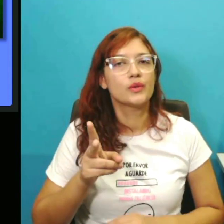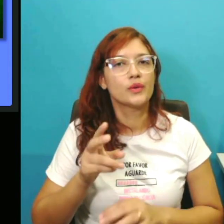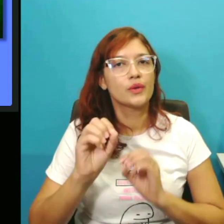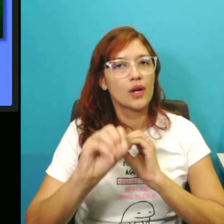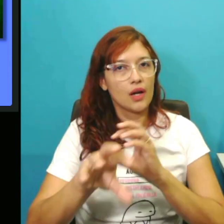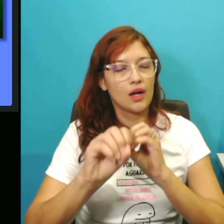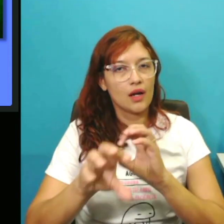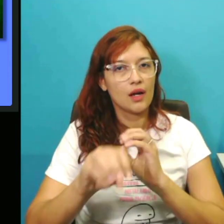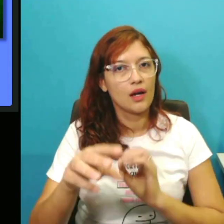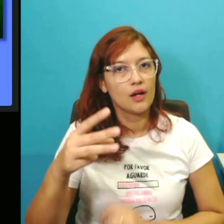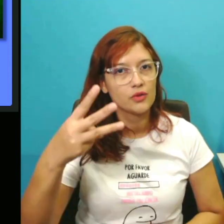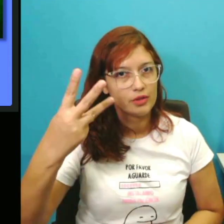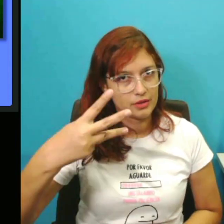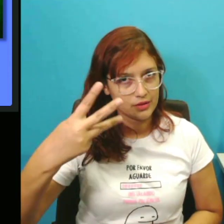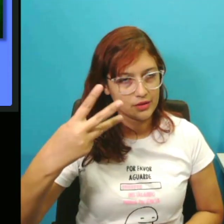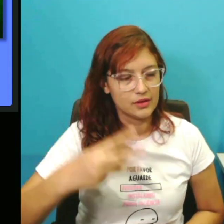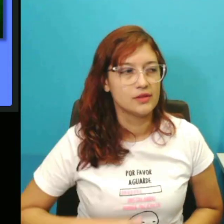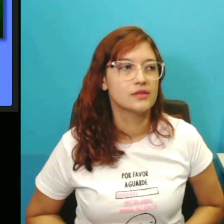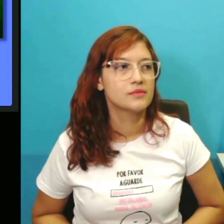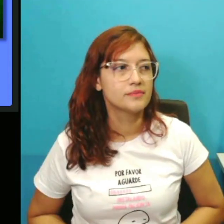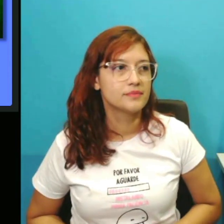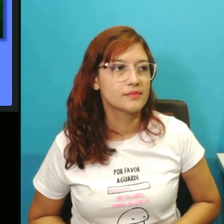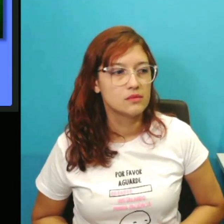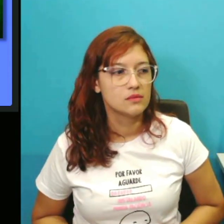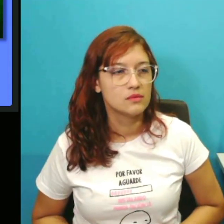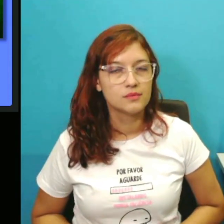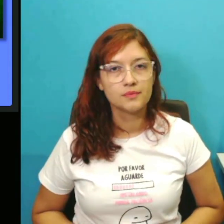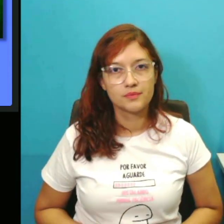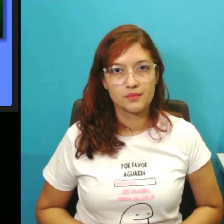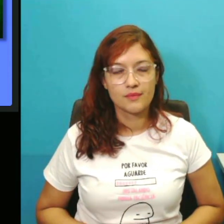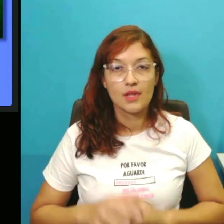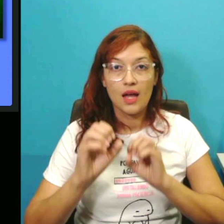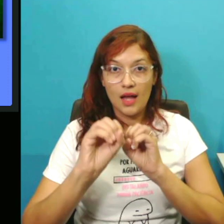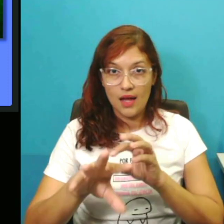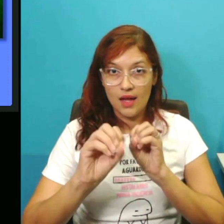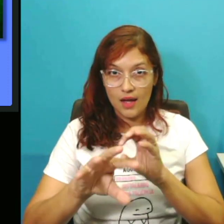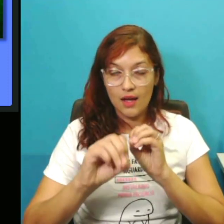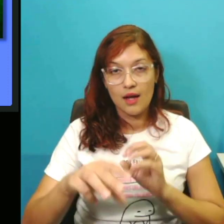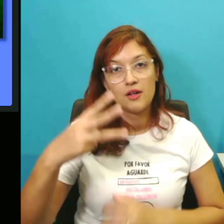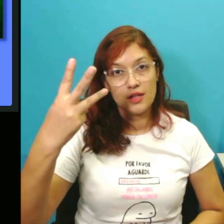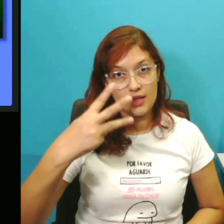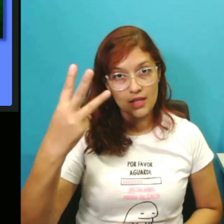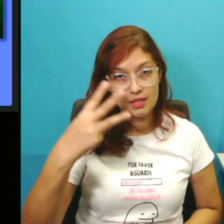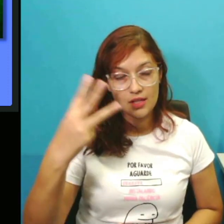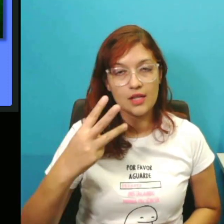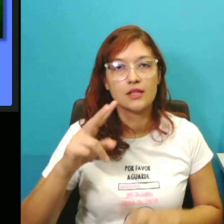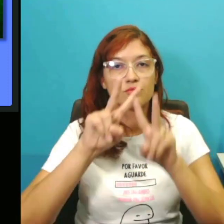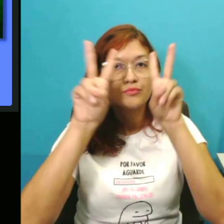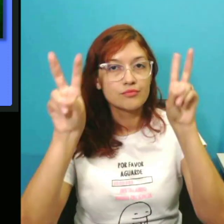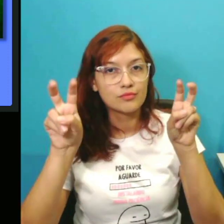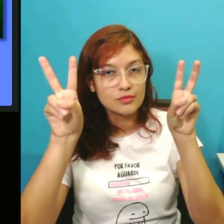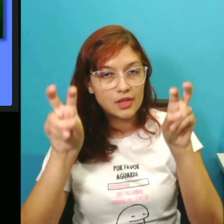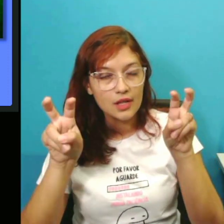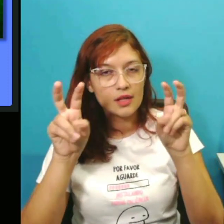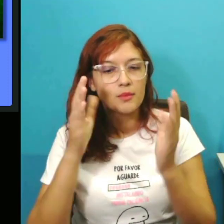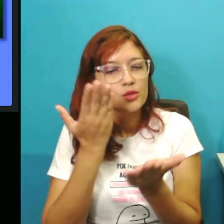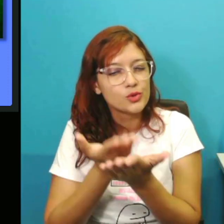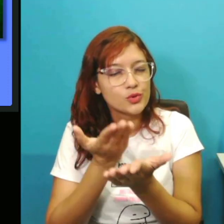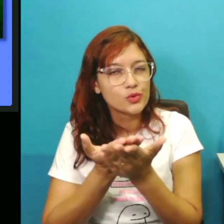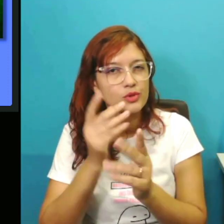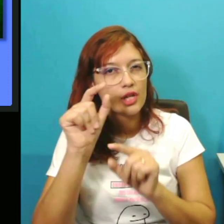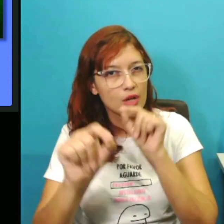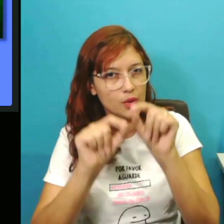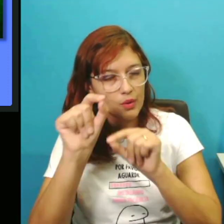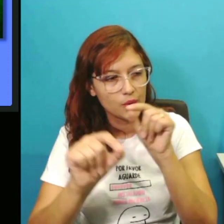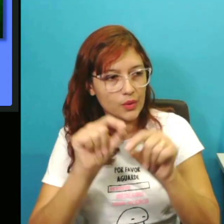Ainda a aula 3, Lembrando que a aula